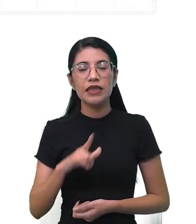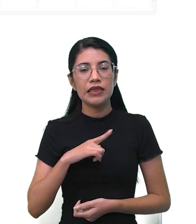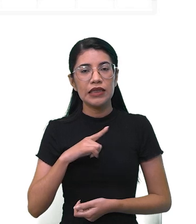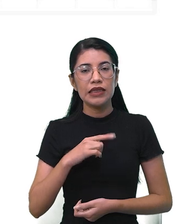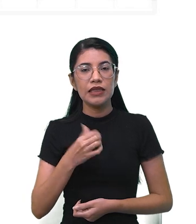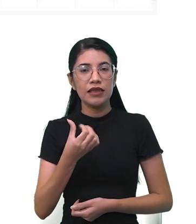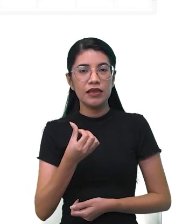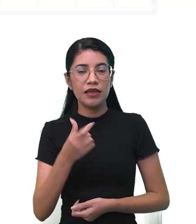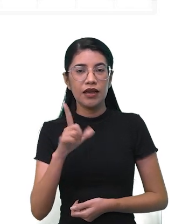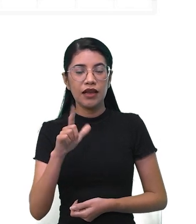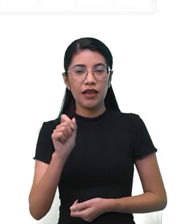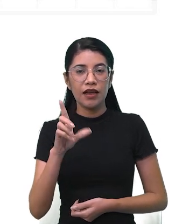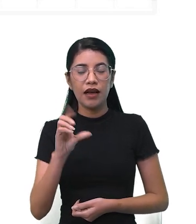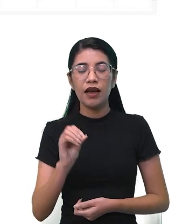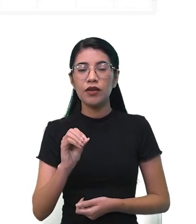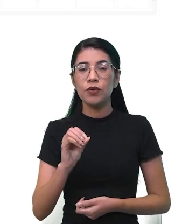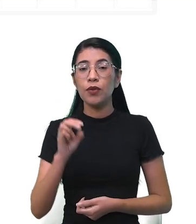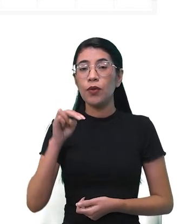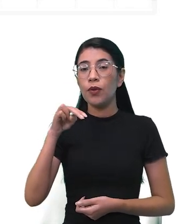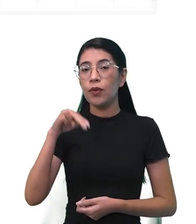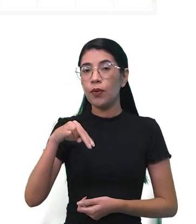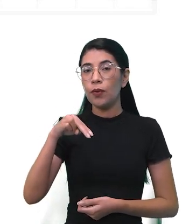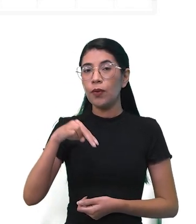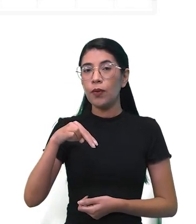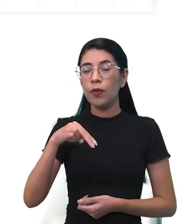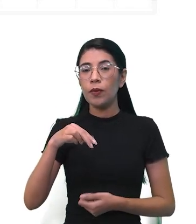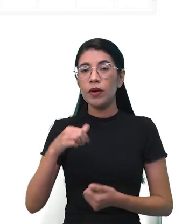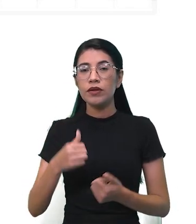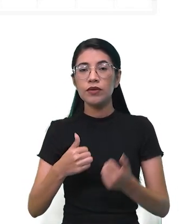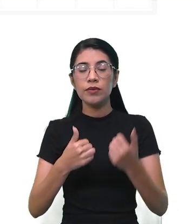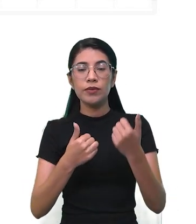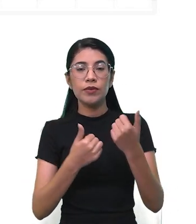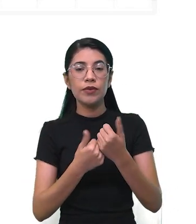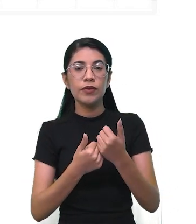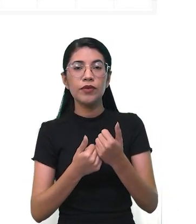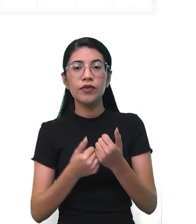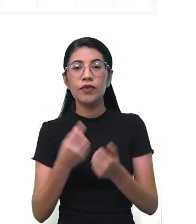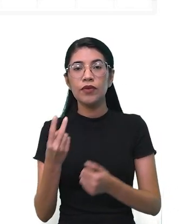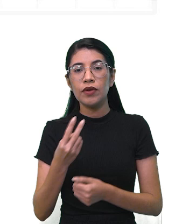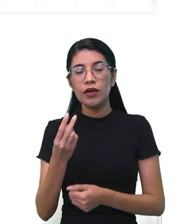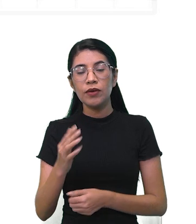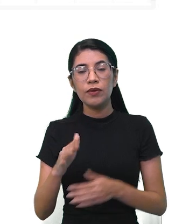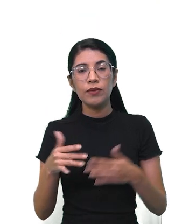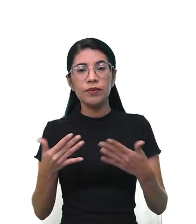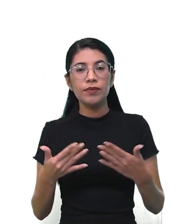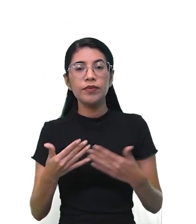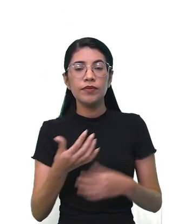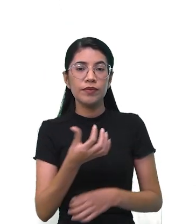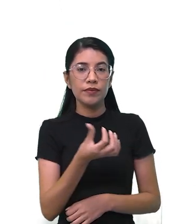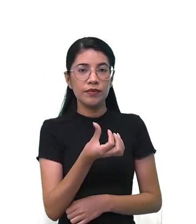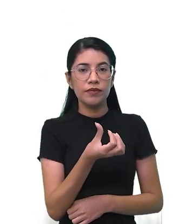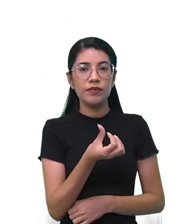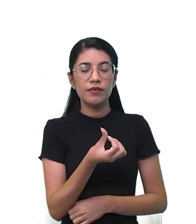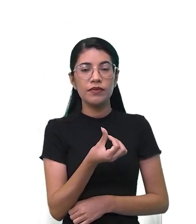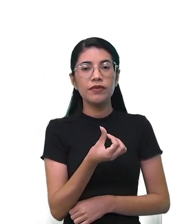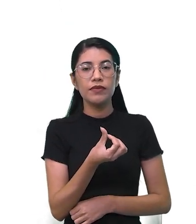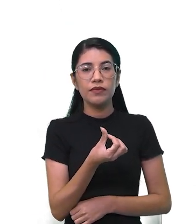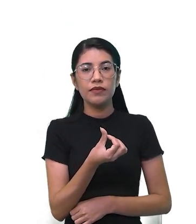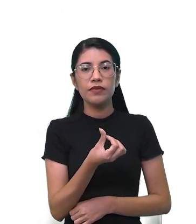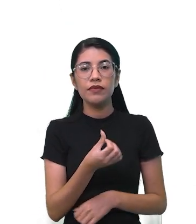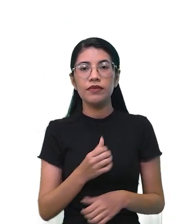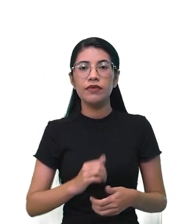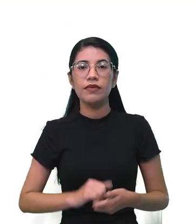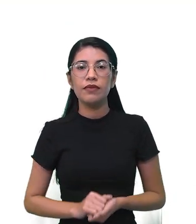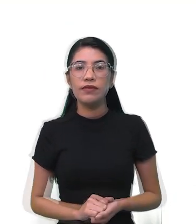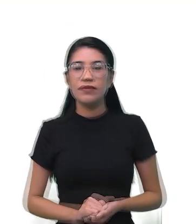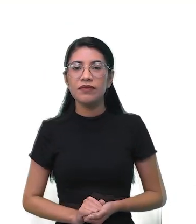6 lados, esse N aqui, ele vai ser igual a quanto? Ele vai ser igual a 6, né?